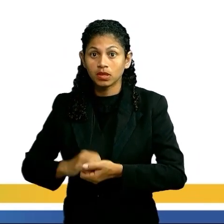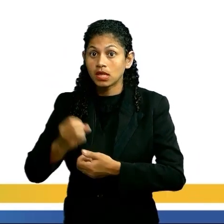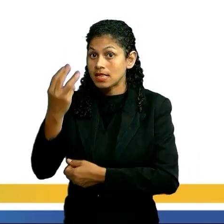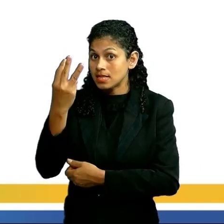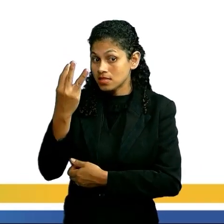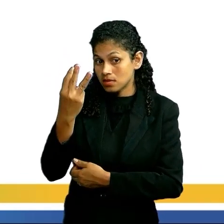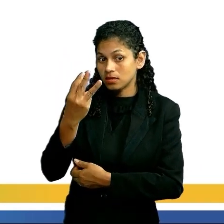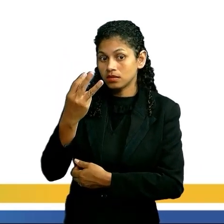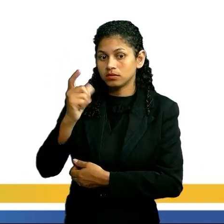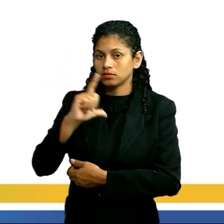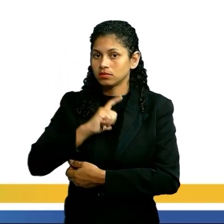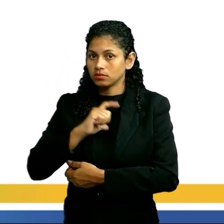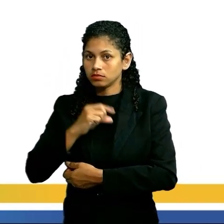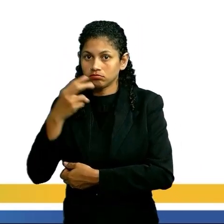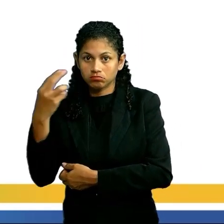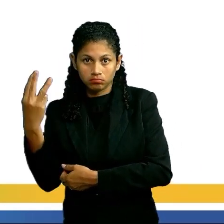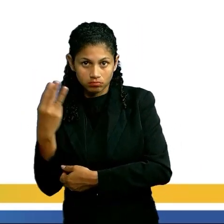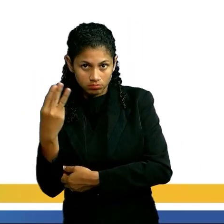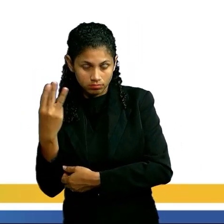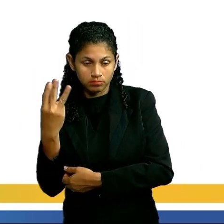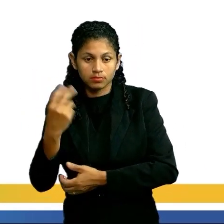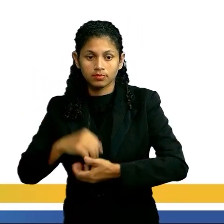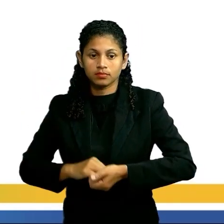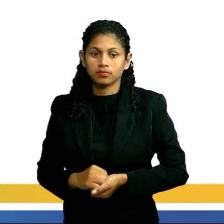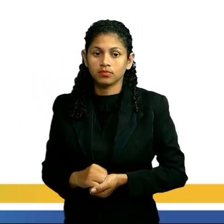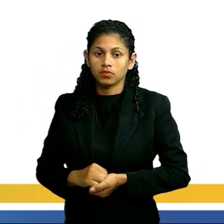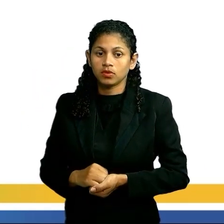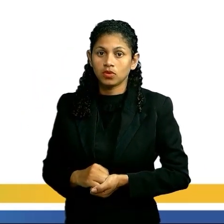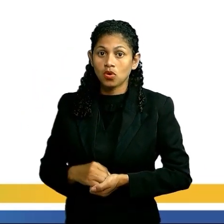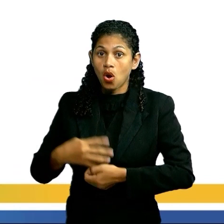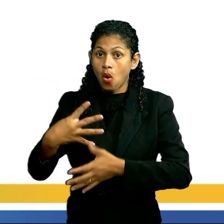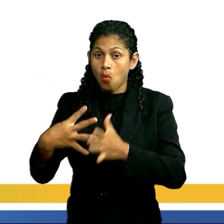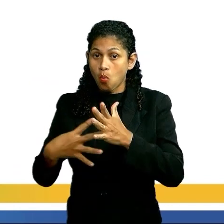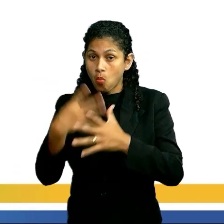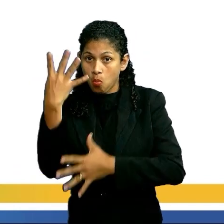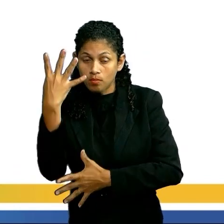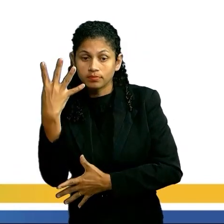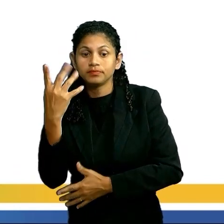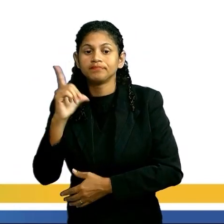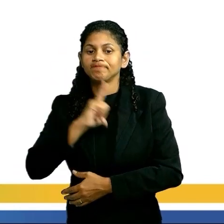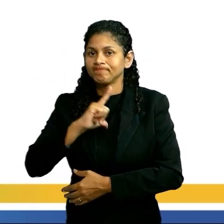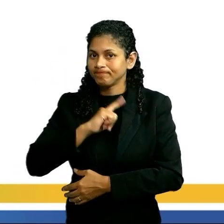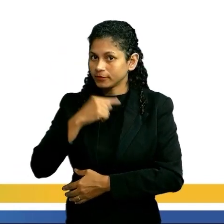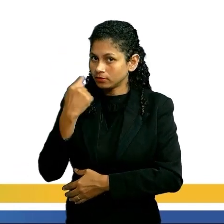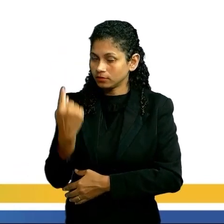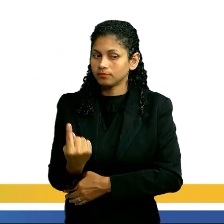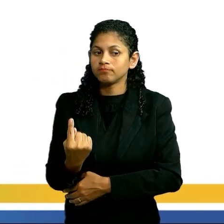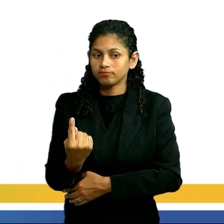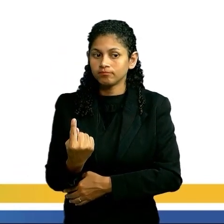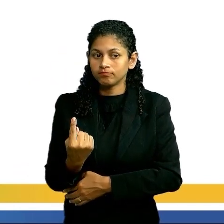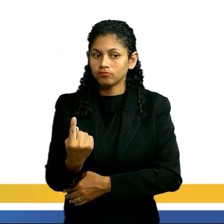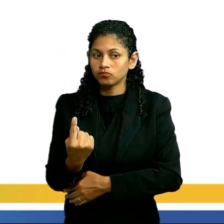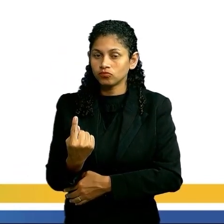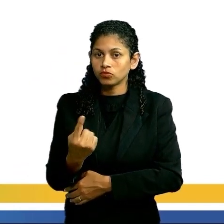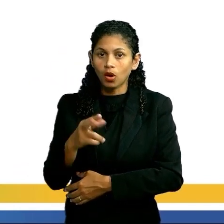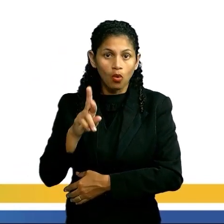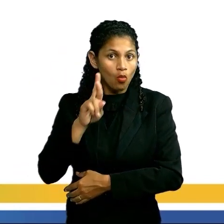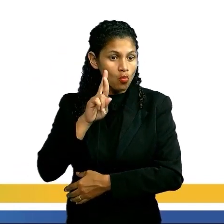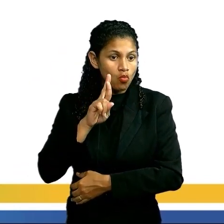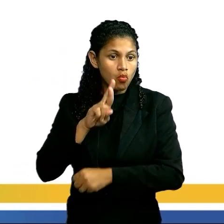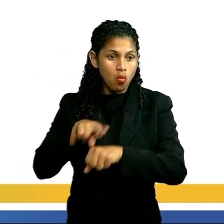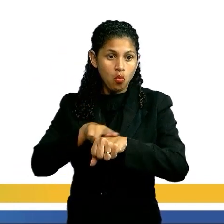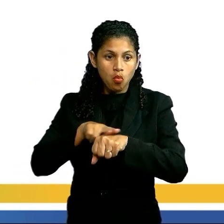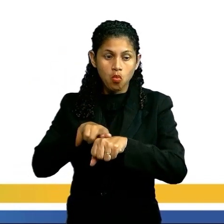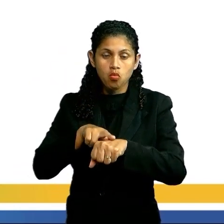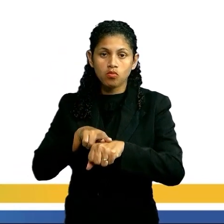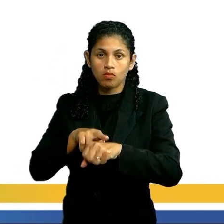Terciário, 3, que são esses em vermelho. Quaternário, eu tenho algum? Tenho um, que é o que está em roxo. Certo? Lilás,